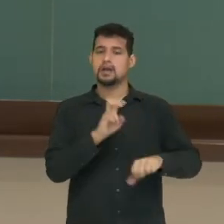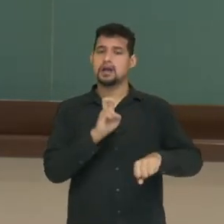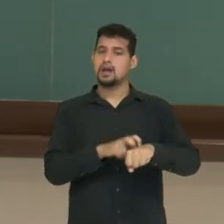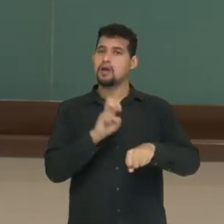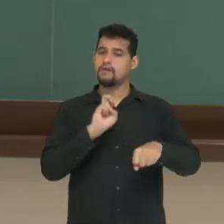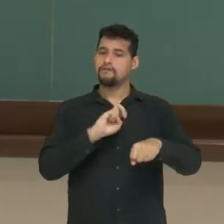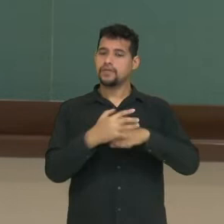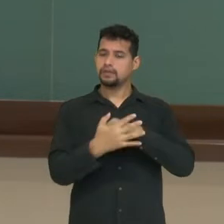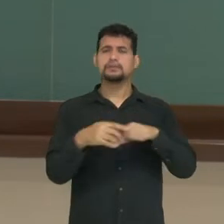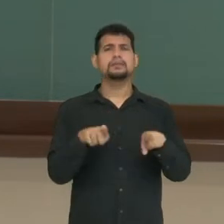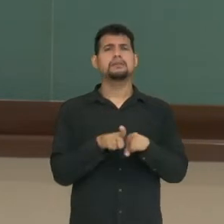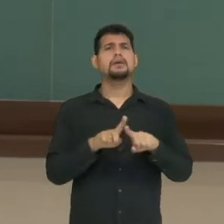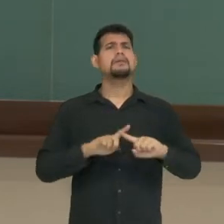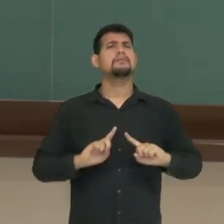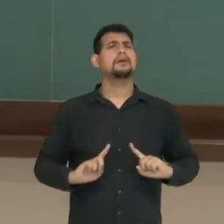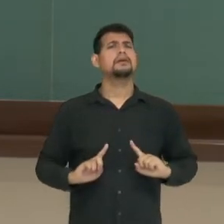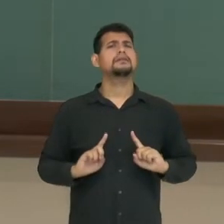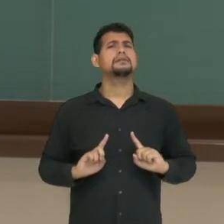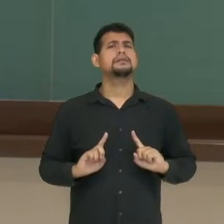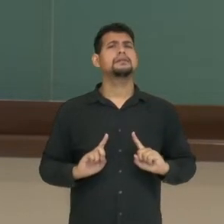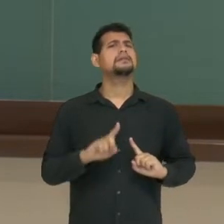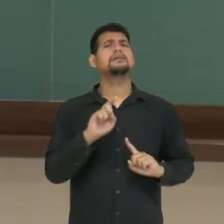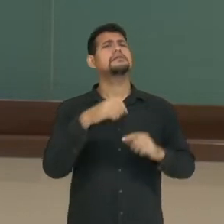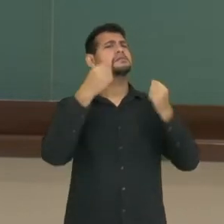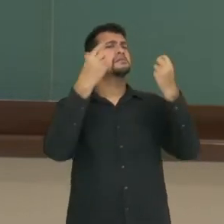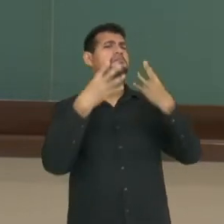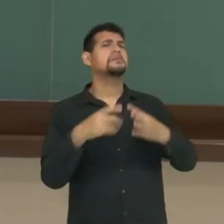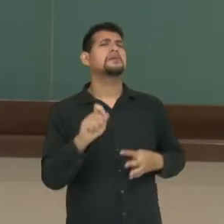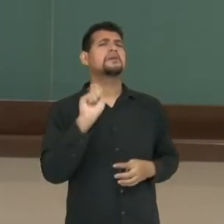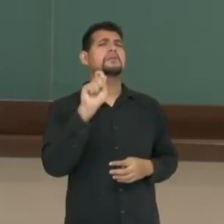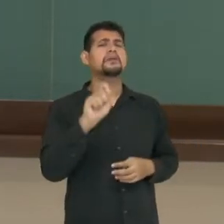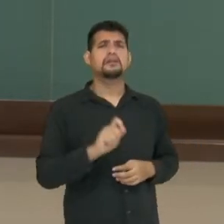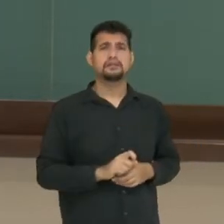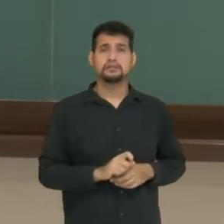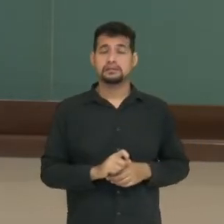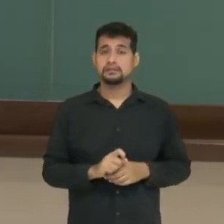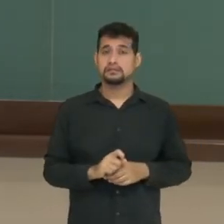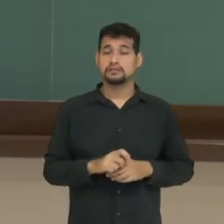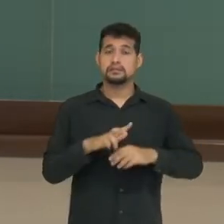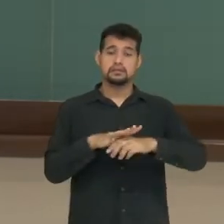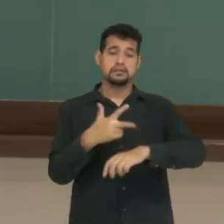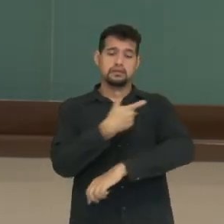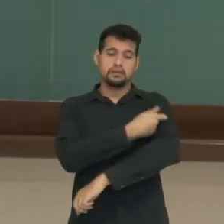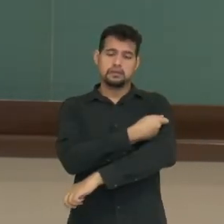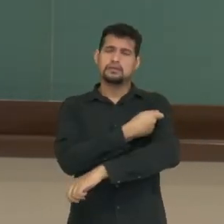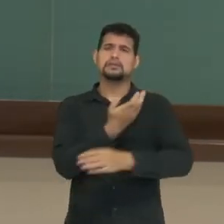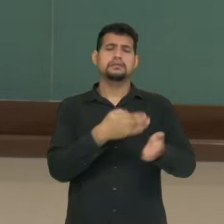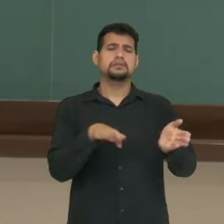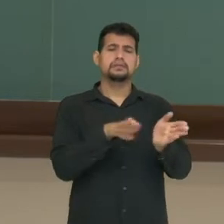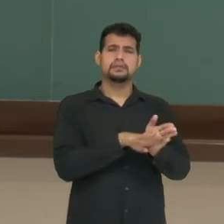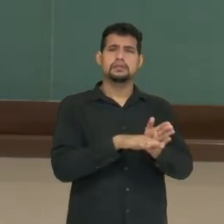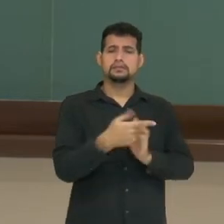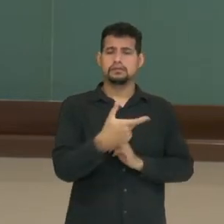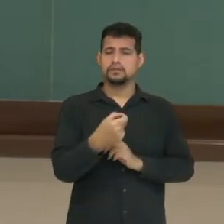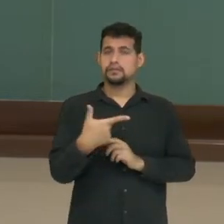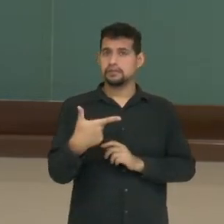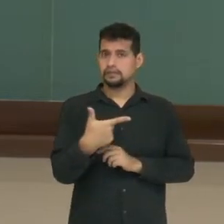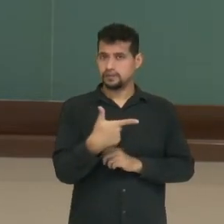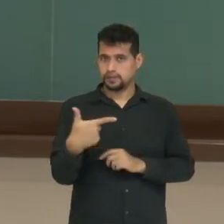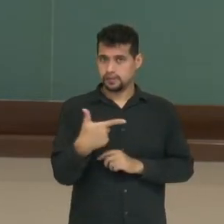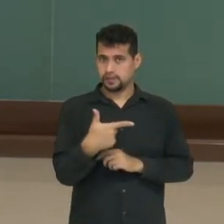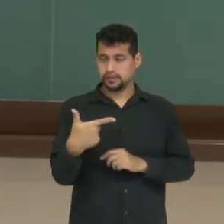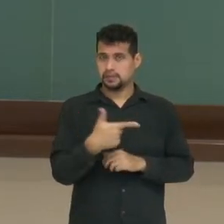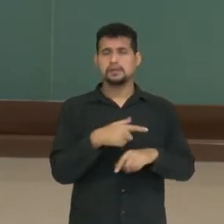E aí, o que ele fala? Que a imunização só chegará em 2022.